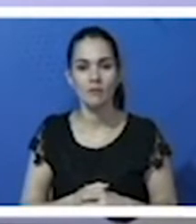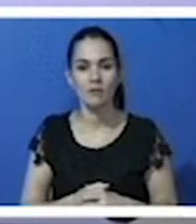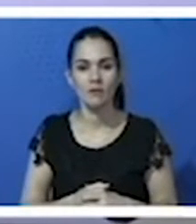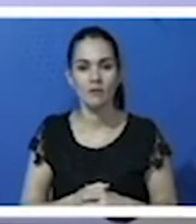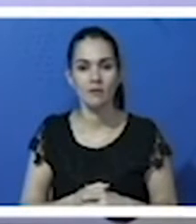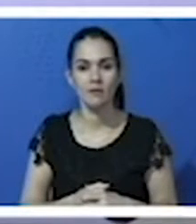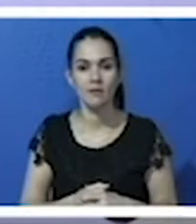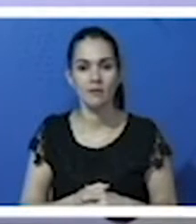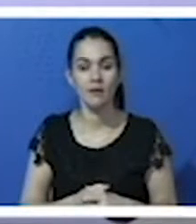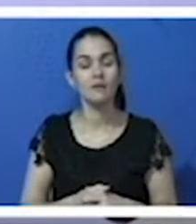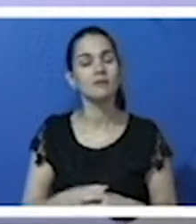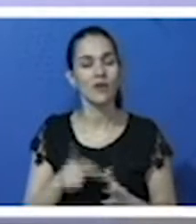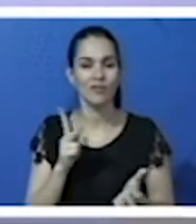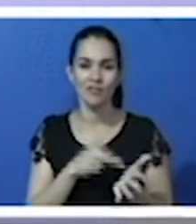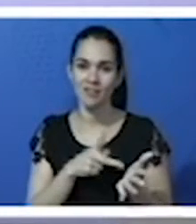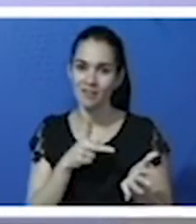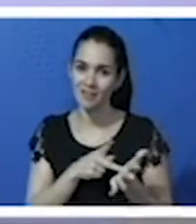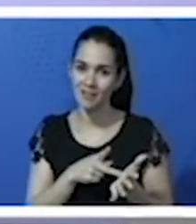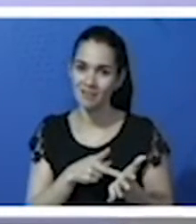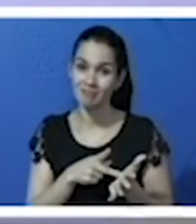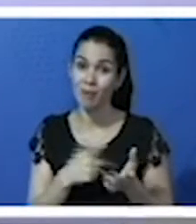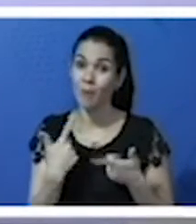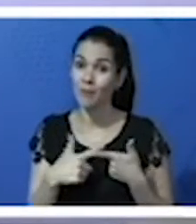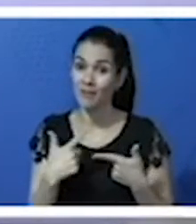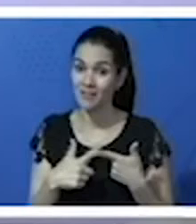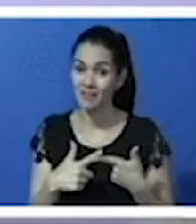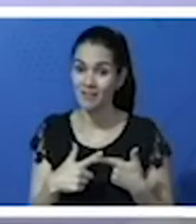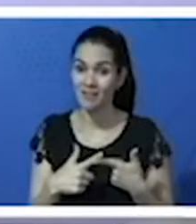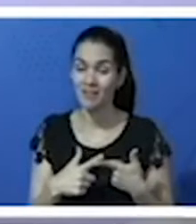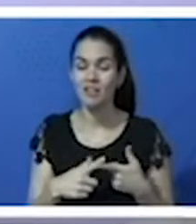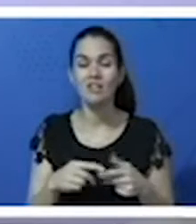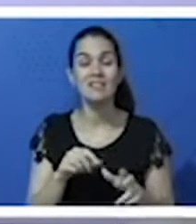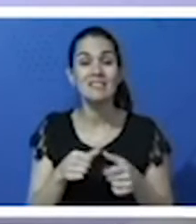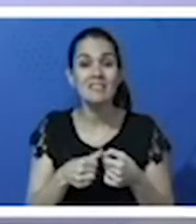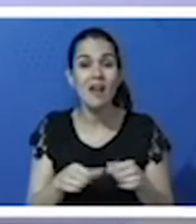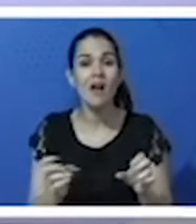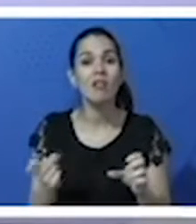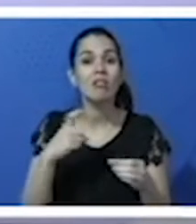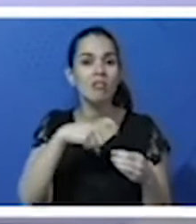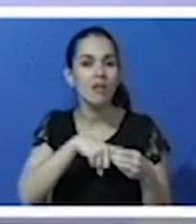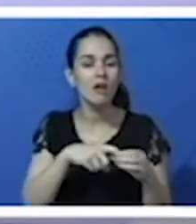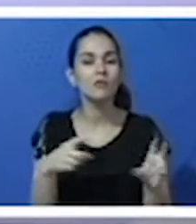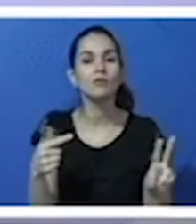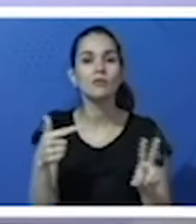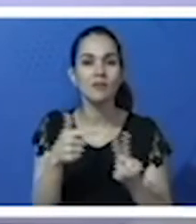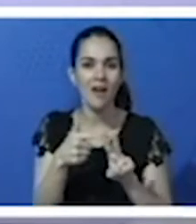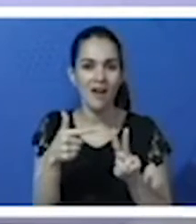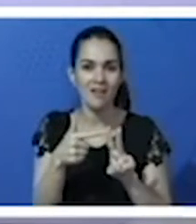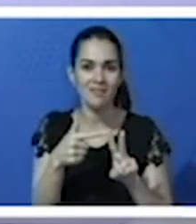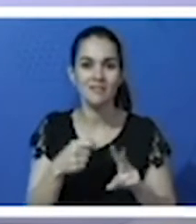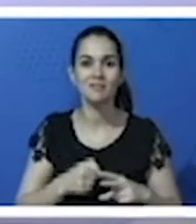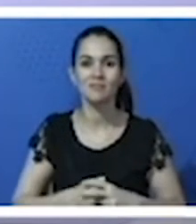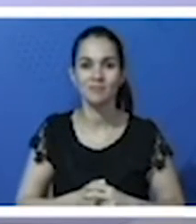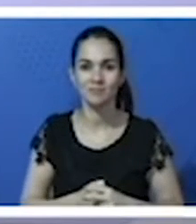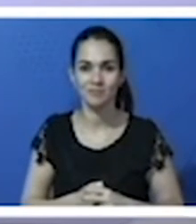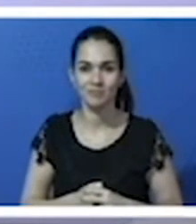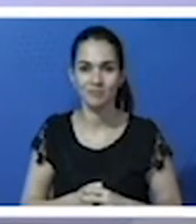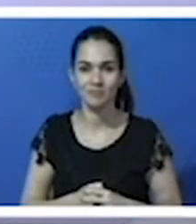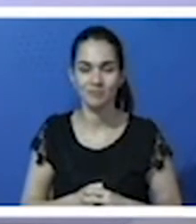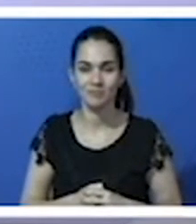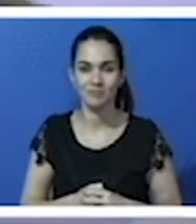equação verdadeira, que é menos raiz de 2, raiz de 2, menos raiz de 3 e raiz de 3.